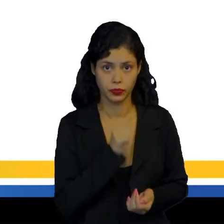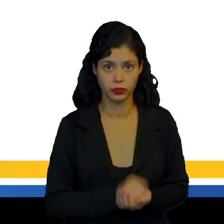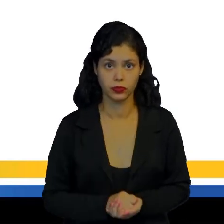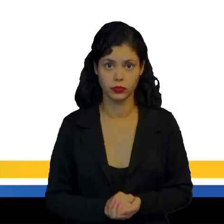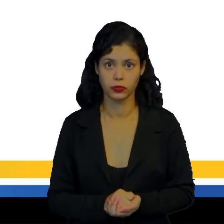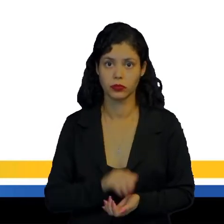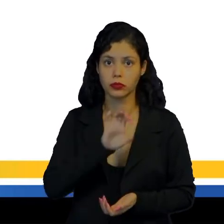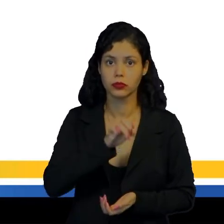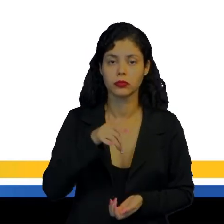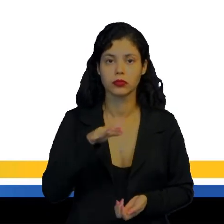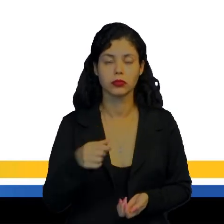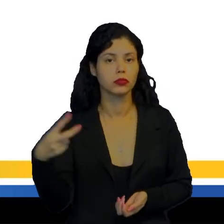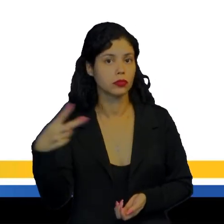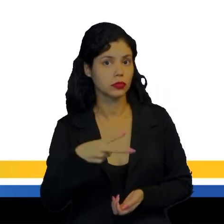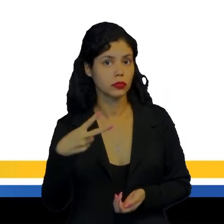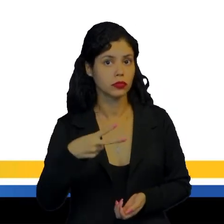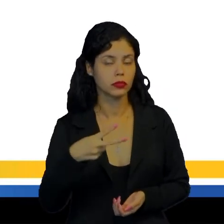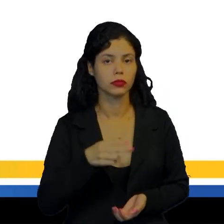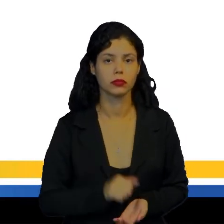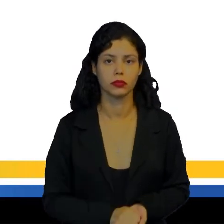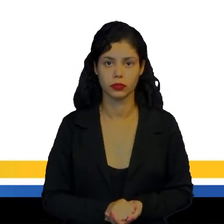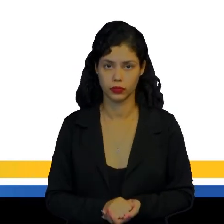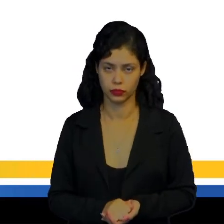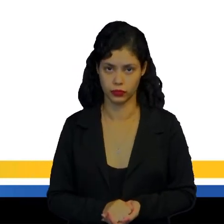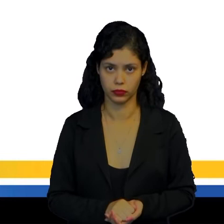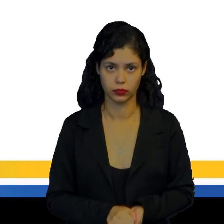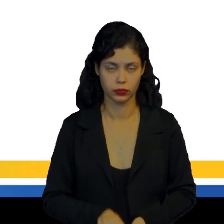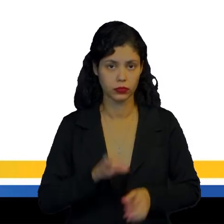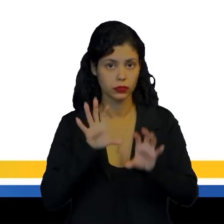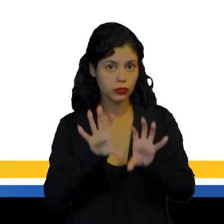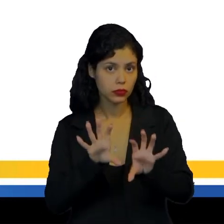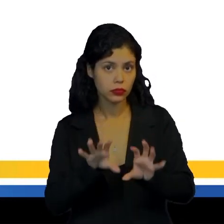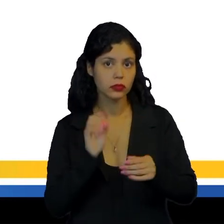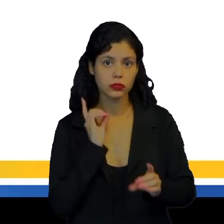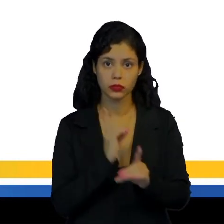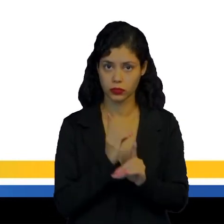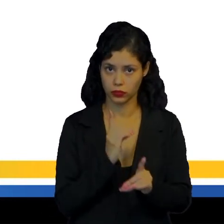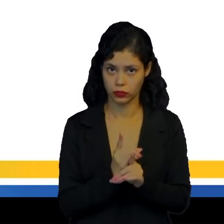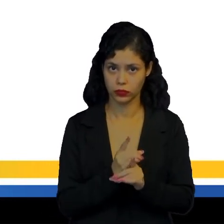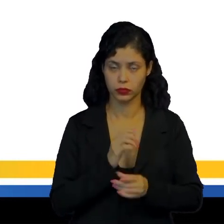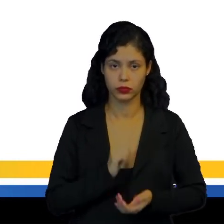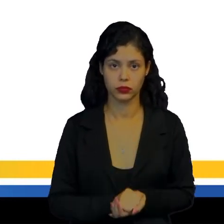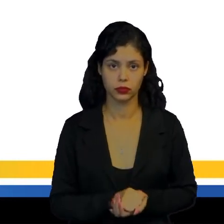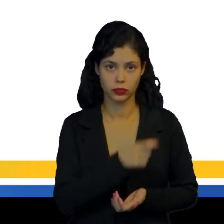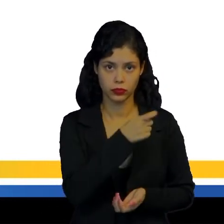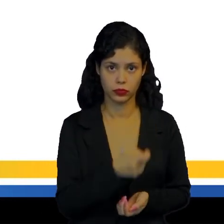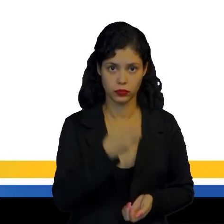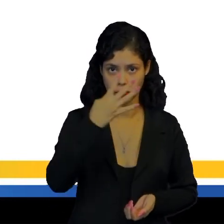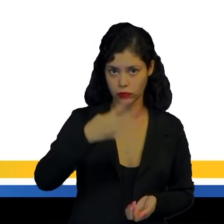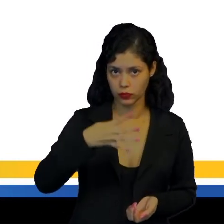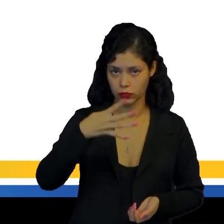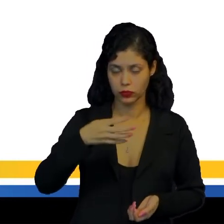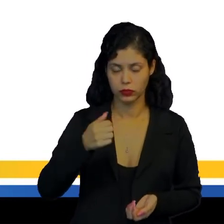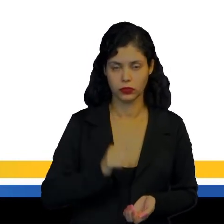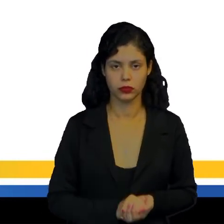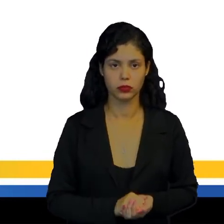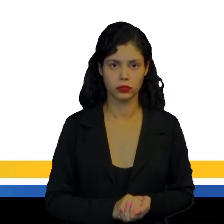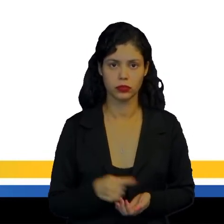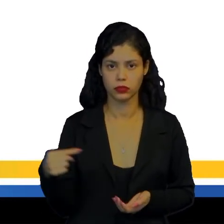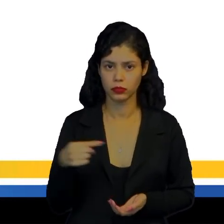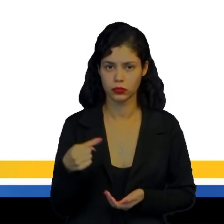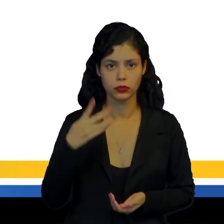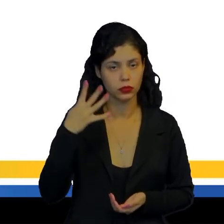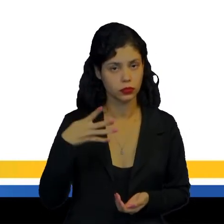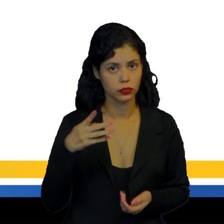uma equação do segundo grau. Sendo assim, nós vamos encontrar x ao quadrado